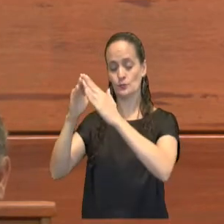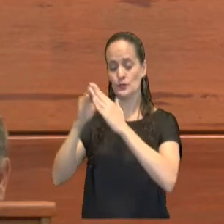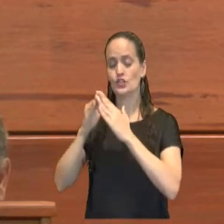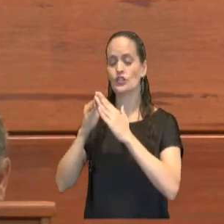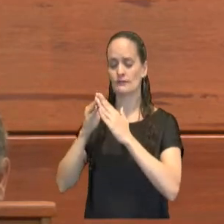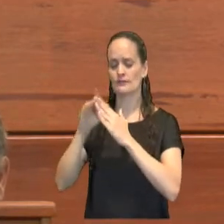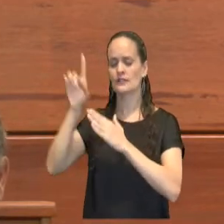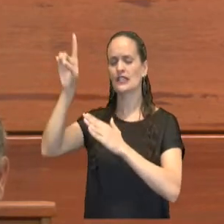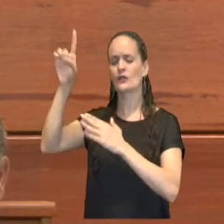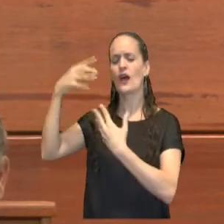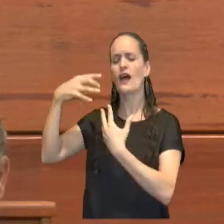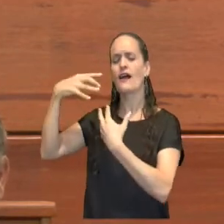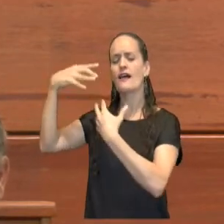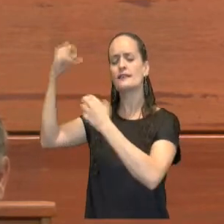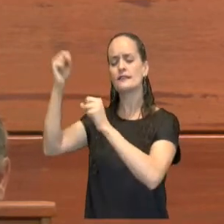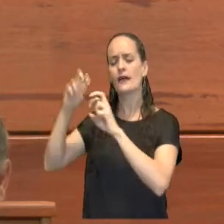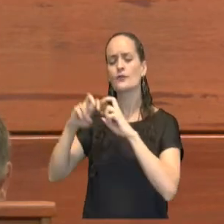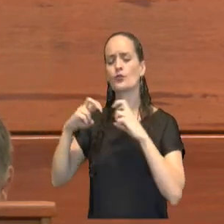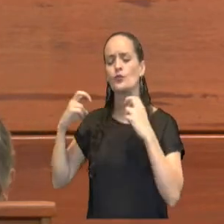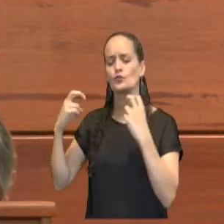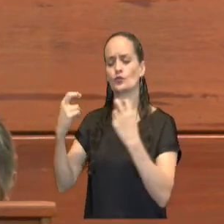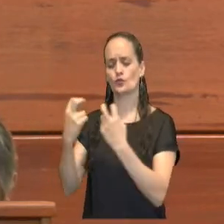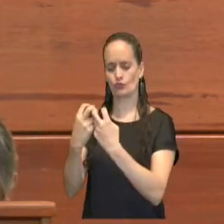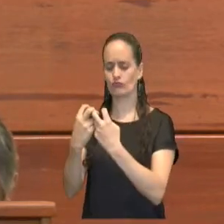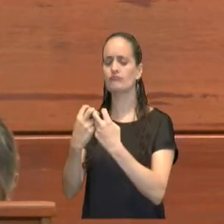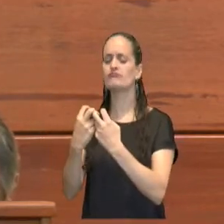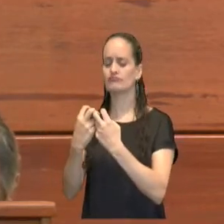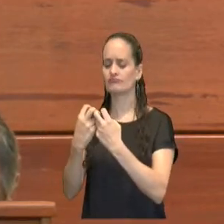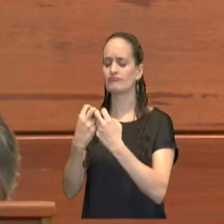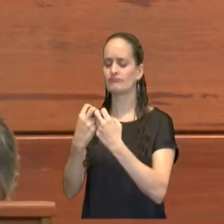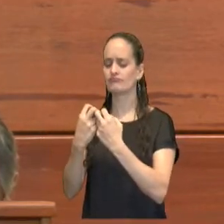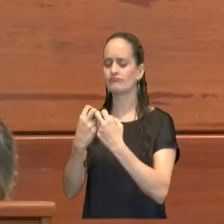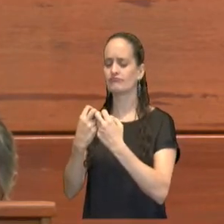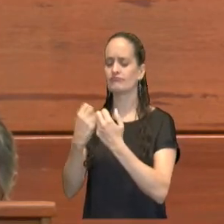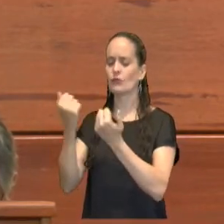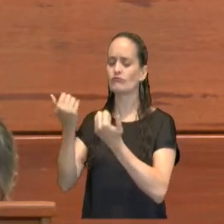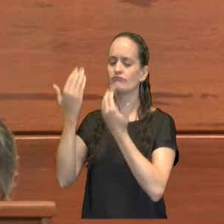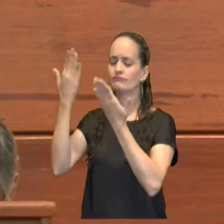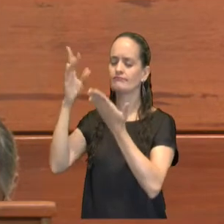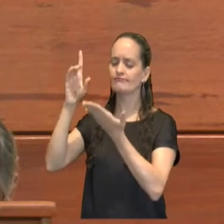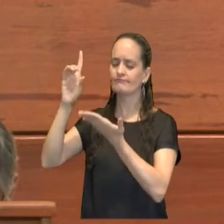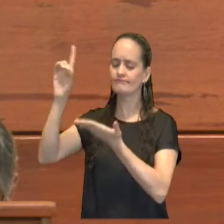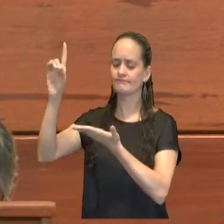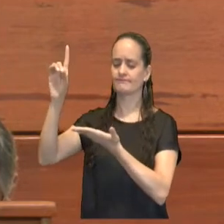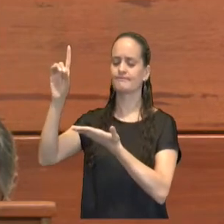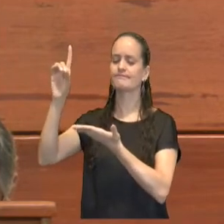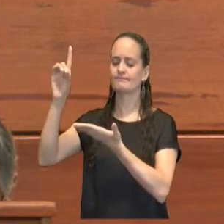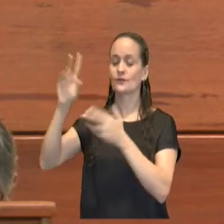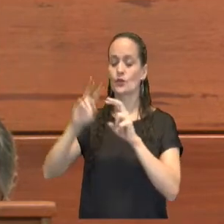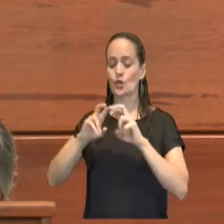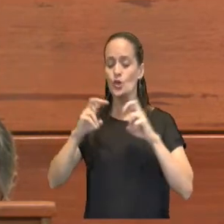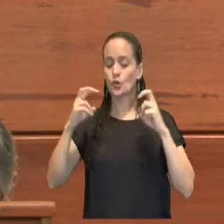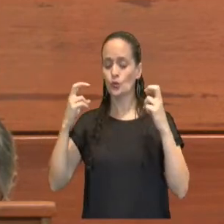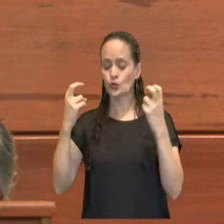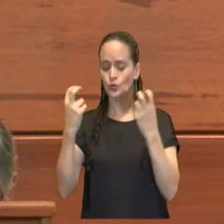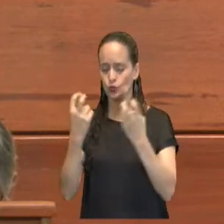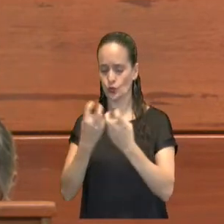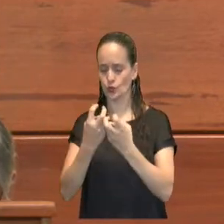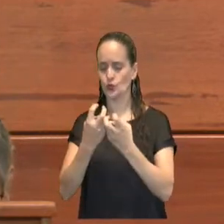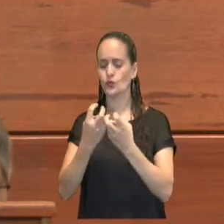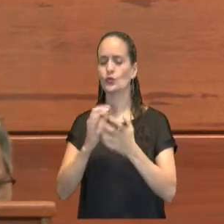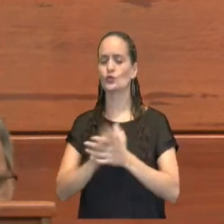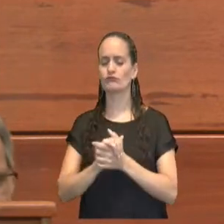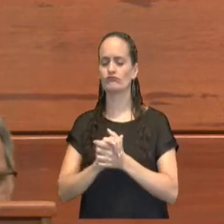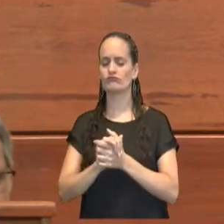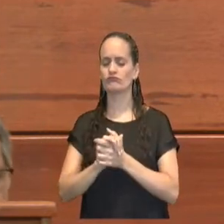receba este culto que nós prestamos a Ti, Deus, este culto que colocamos